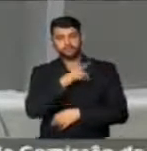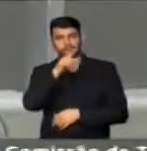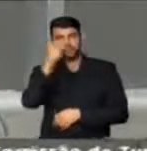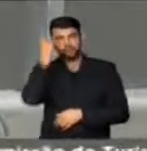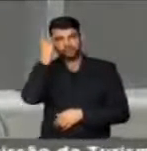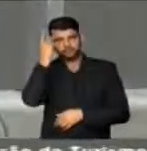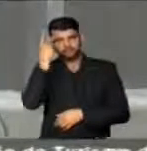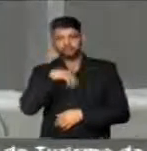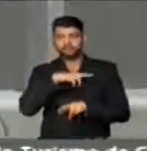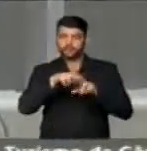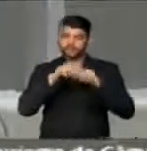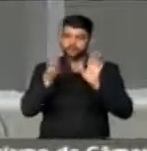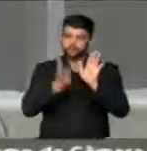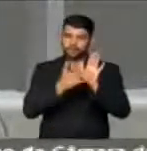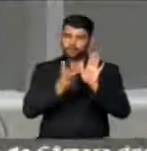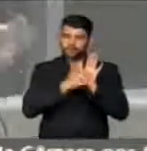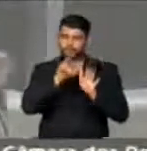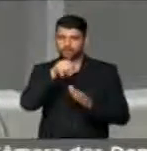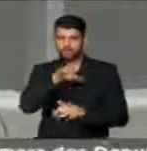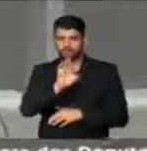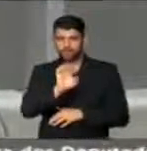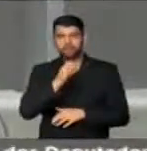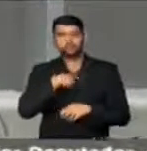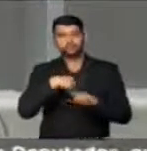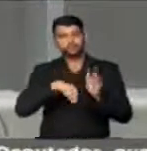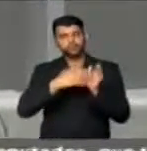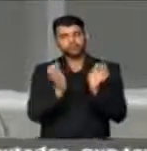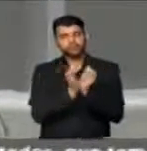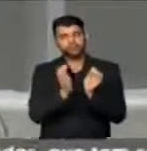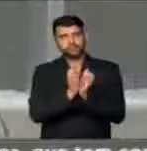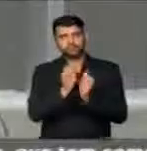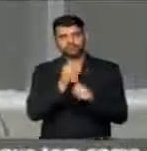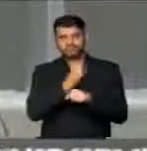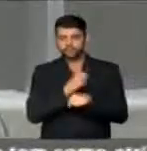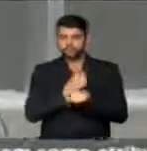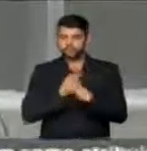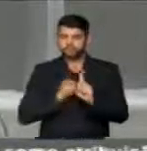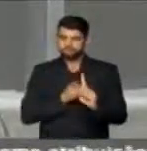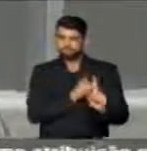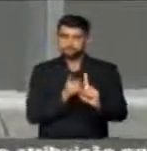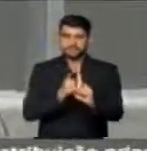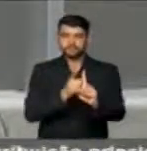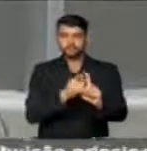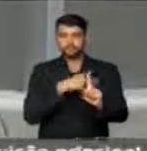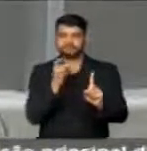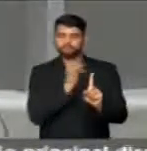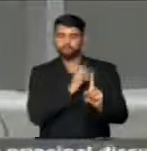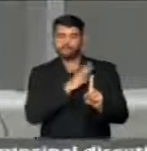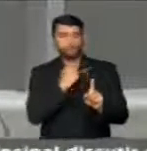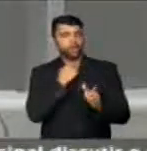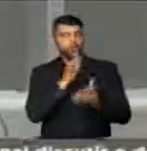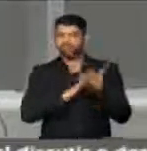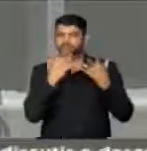Paulo. Portanto, parabéns à UNE, parabéns a todo o movimento estudantil, e a perseguição e a intimidação não passará.